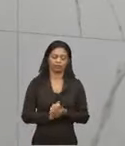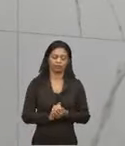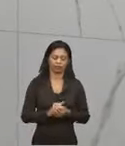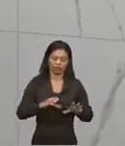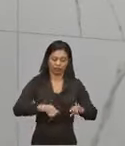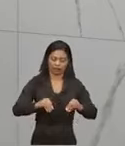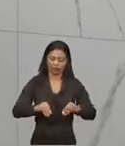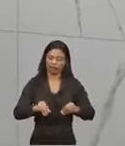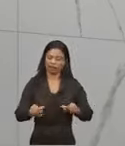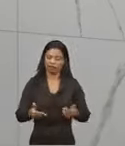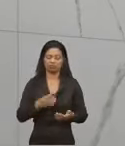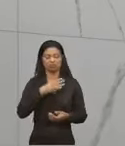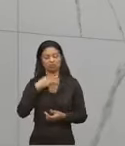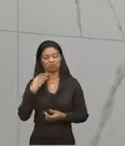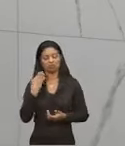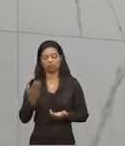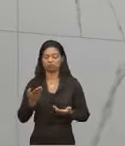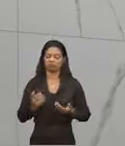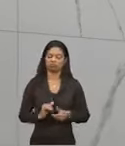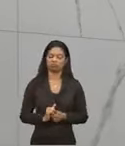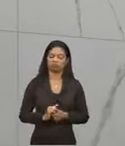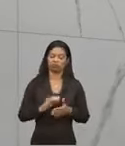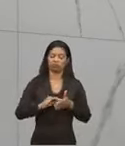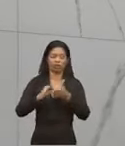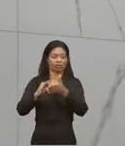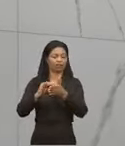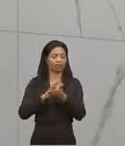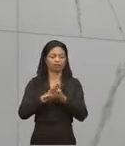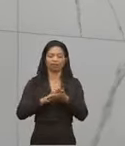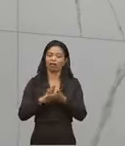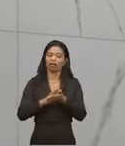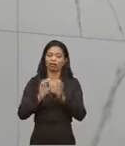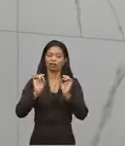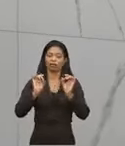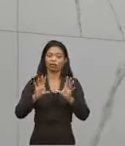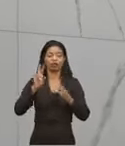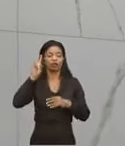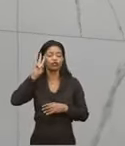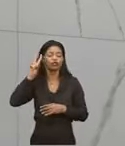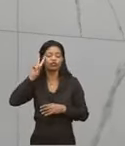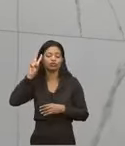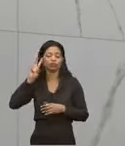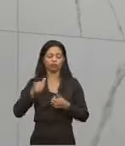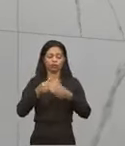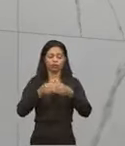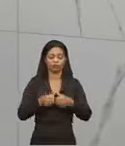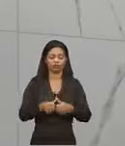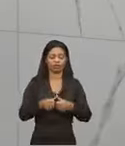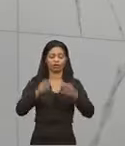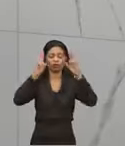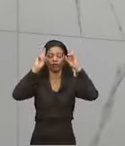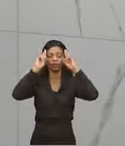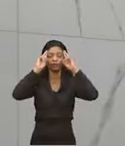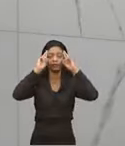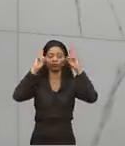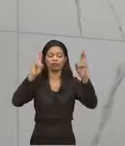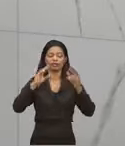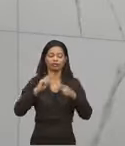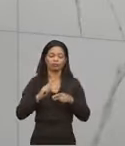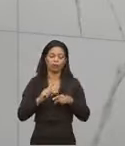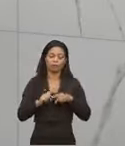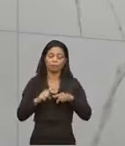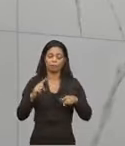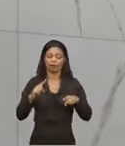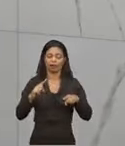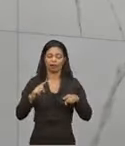acabou. Não leva nada. O que fica é a nossa história. O que fica é o nosso respeito. Mas, quando